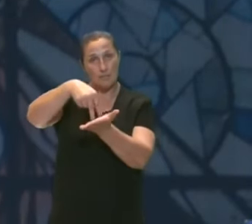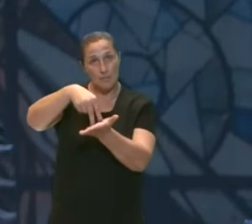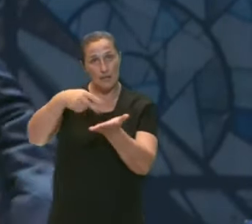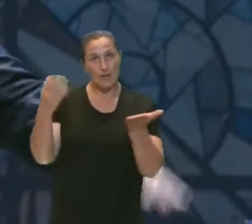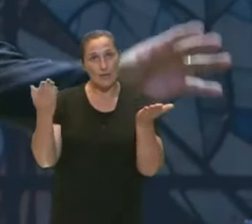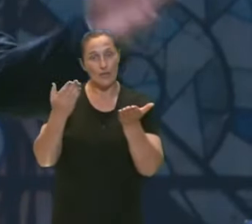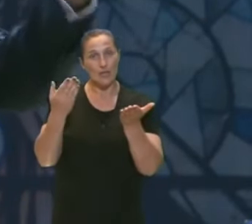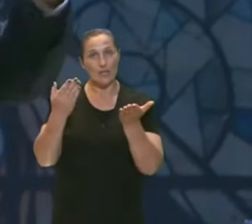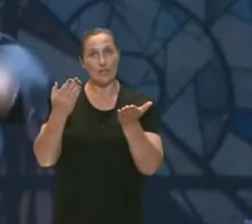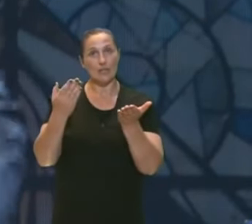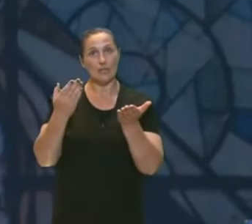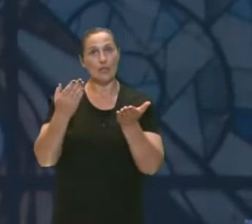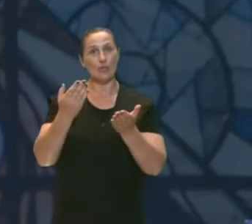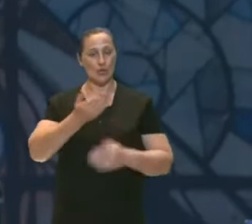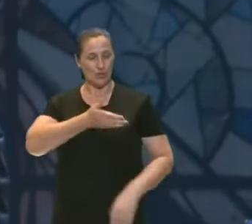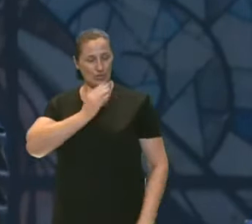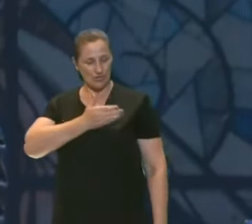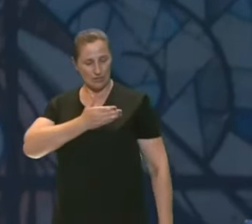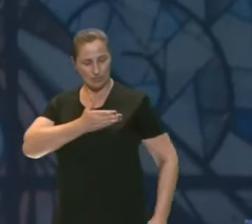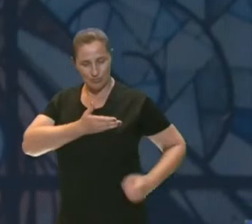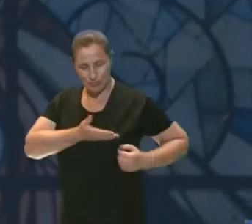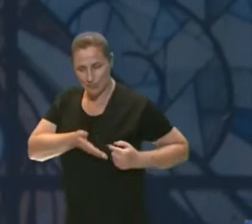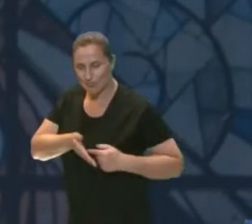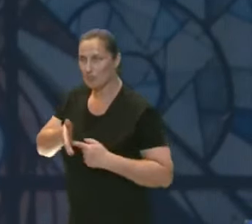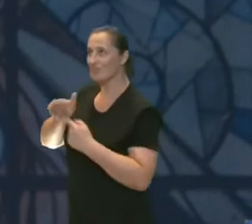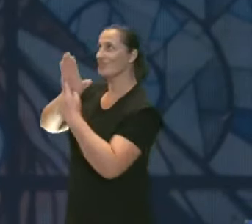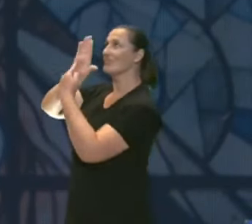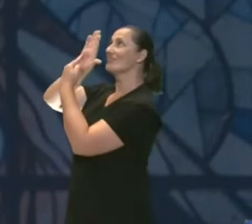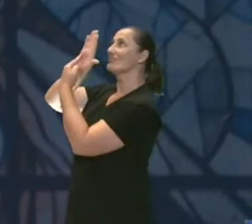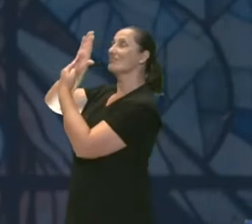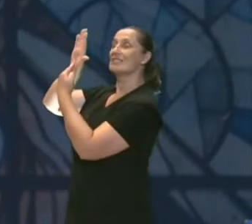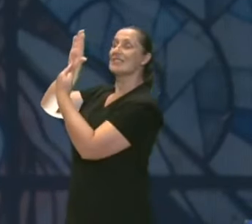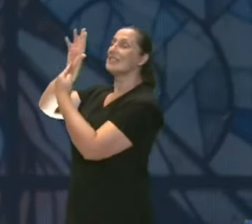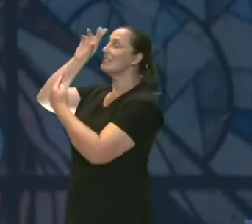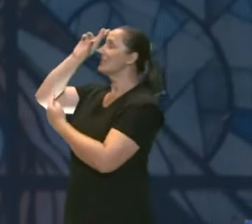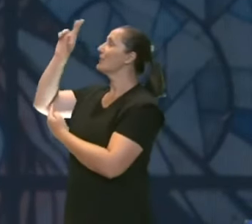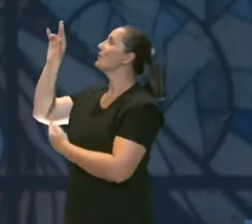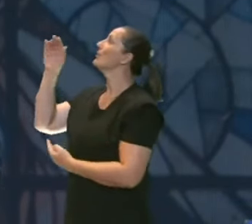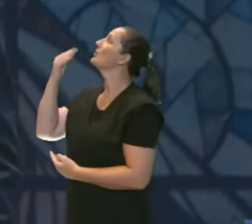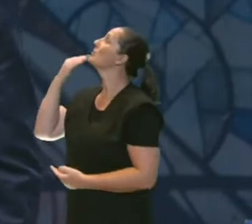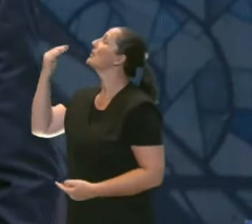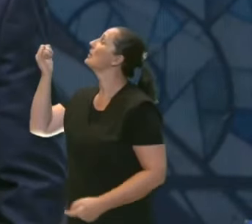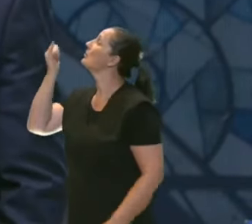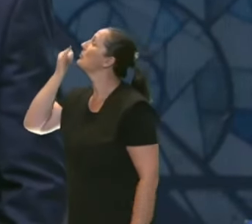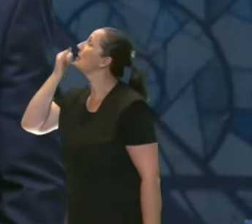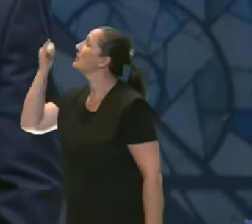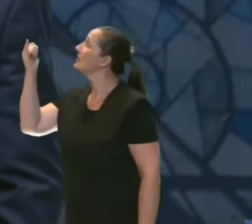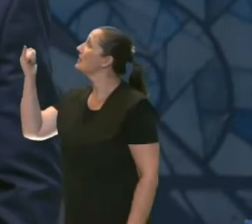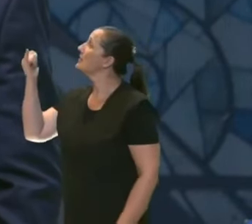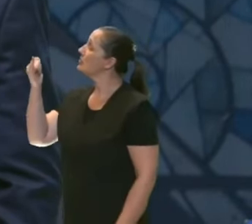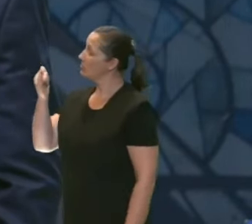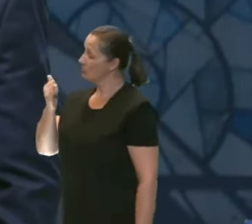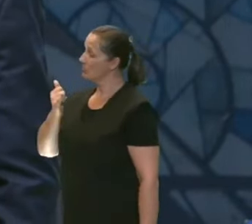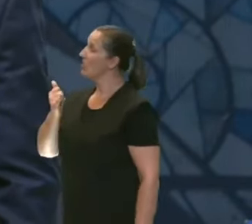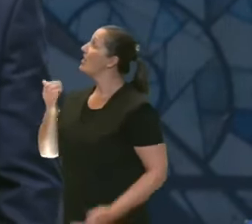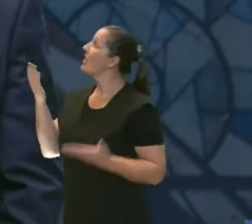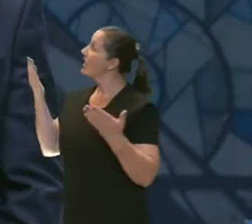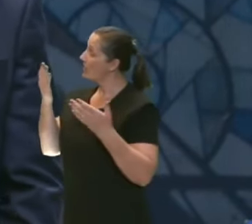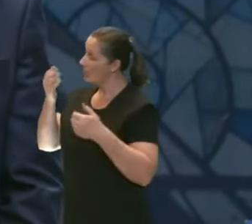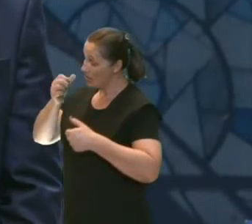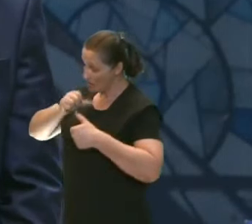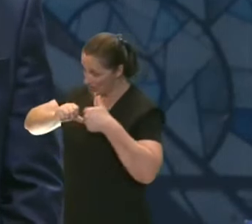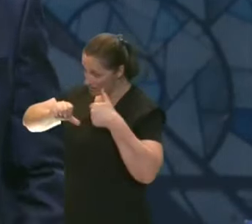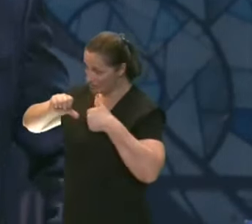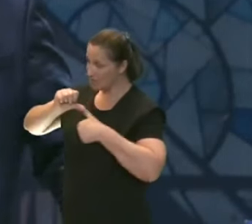você vai colocar o que está no teu coração e vai dizer, Senhor, me perdoa, age agora na minha vida, constrói uma